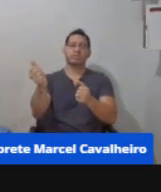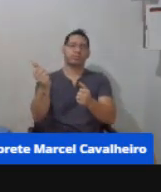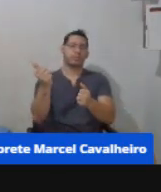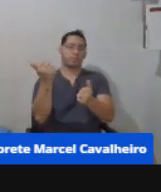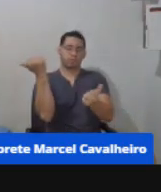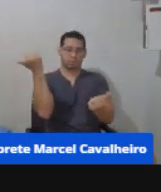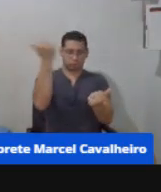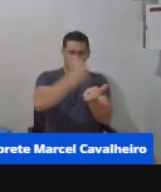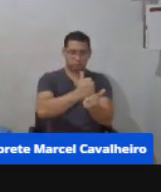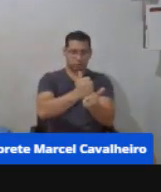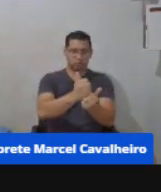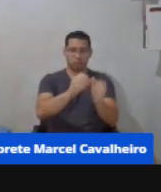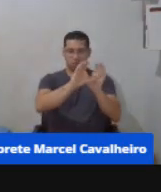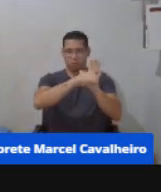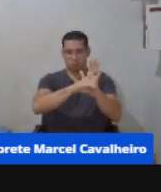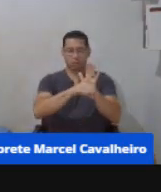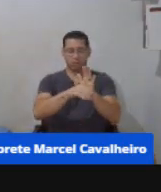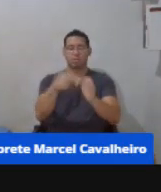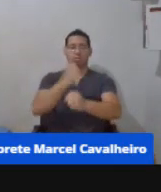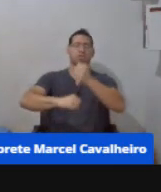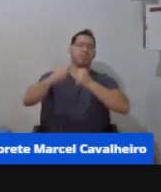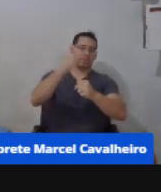Ambos os documentos vigerão